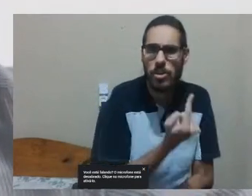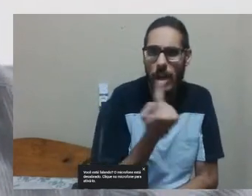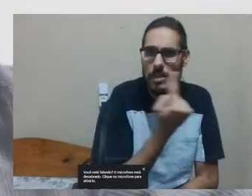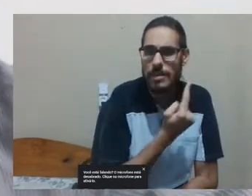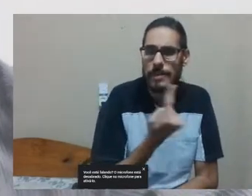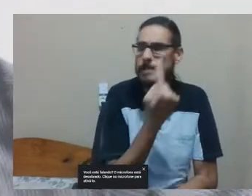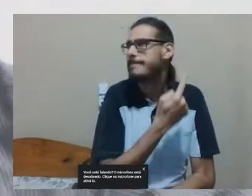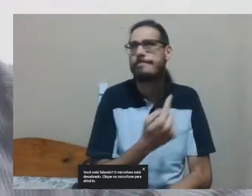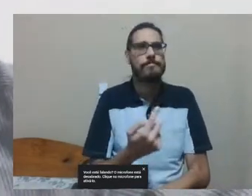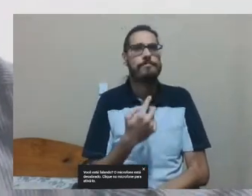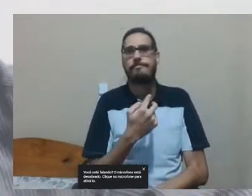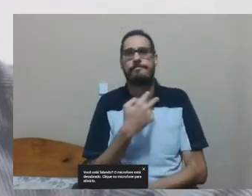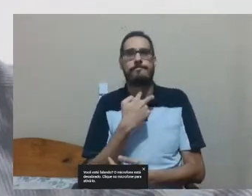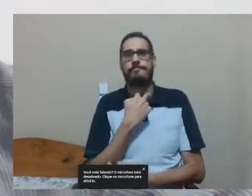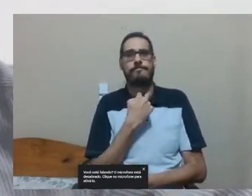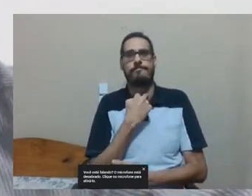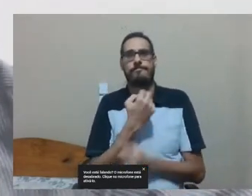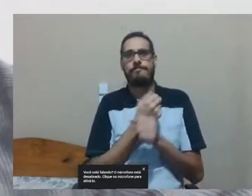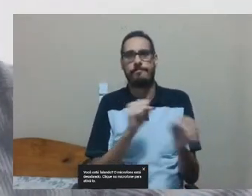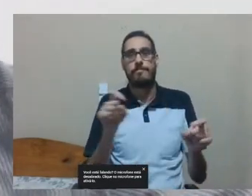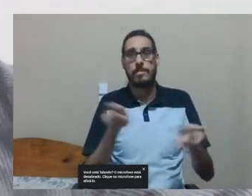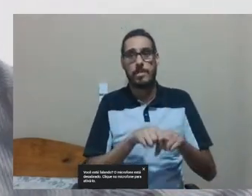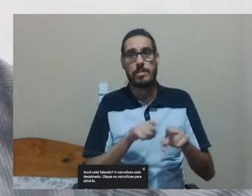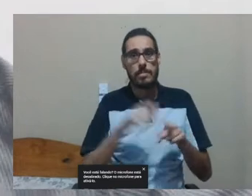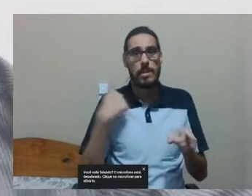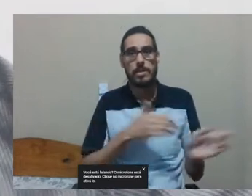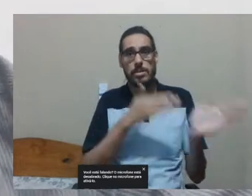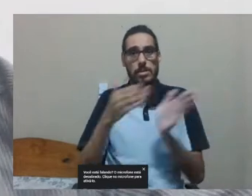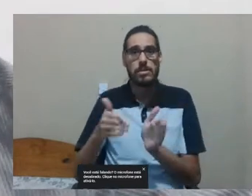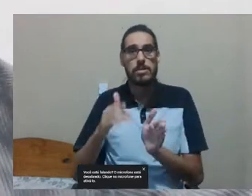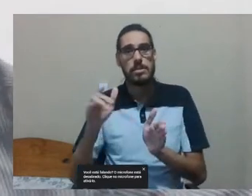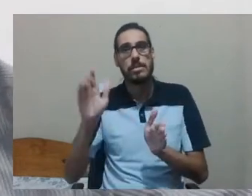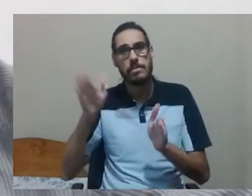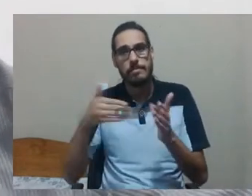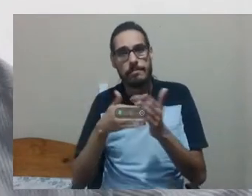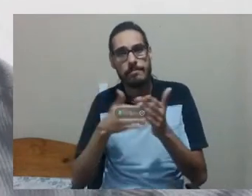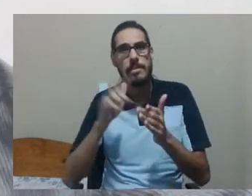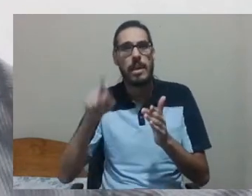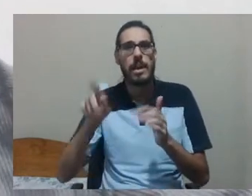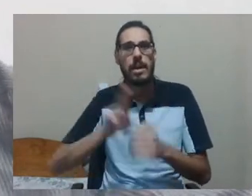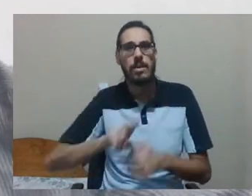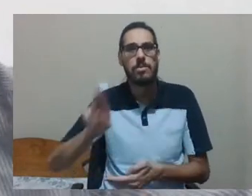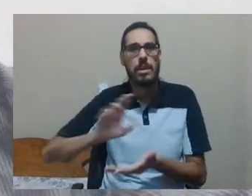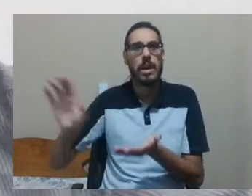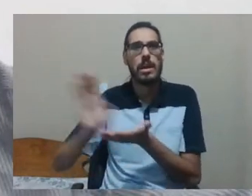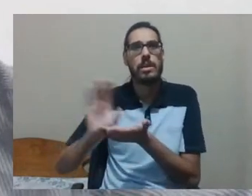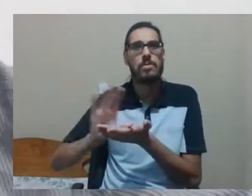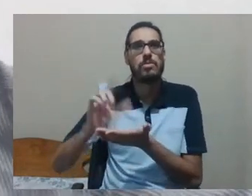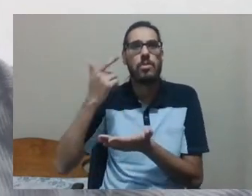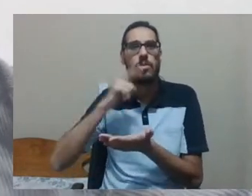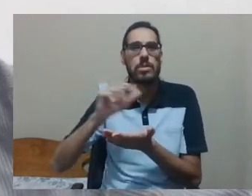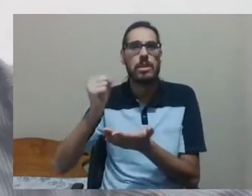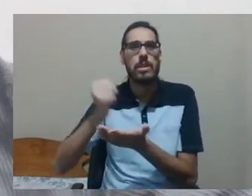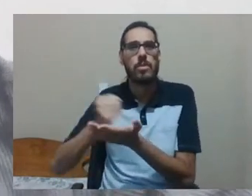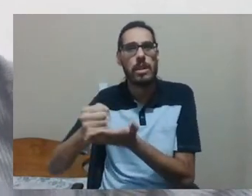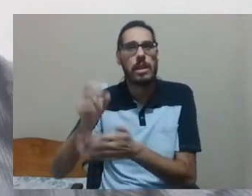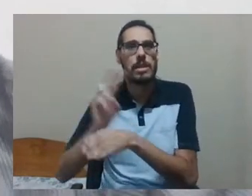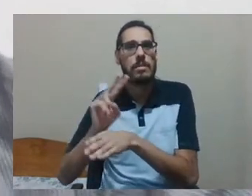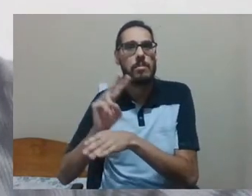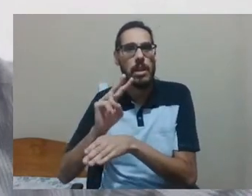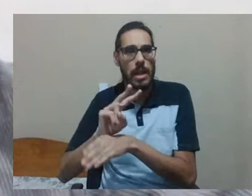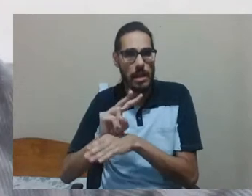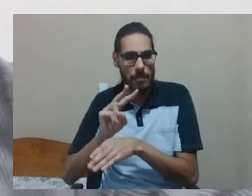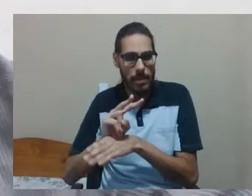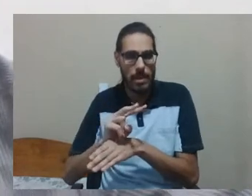inadmissível. Uma outra possibilidade que a gente já cogitou, mas tem seus entraves, é usar recursos para contratar temporariamente algum técnico para ajudar.